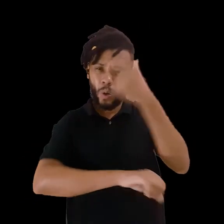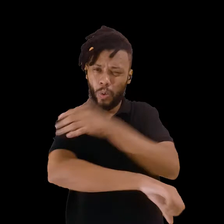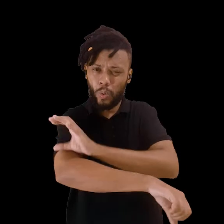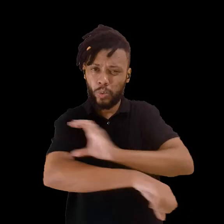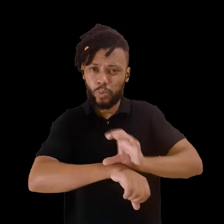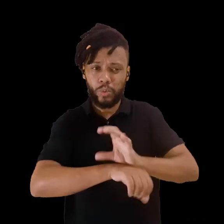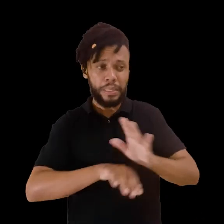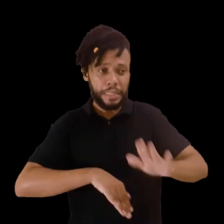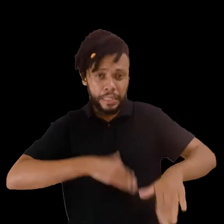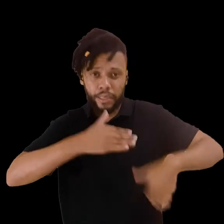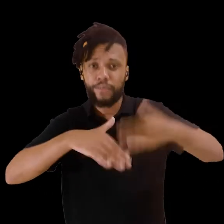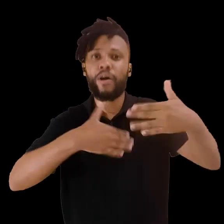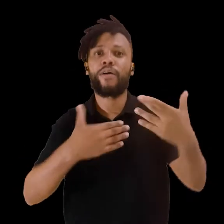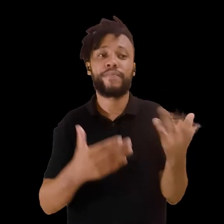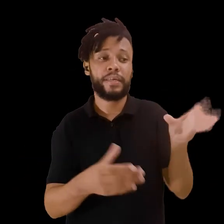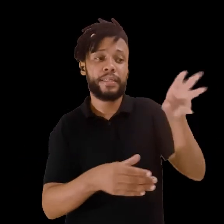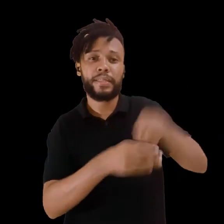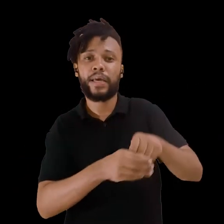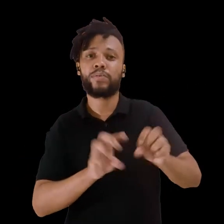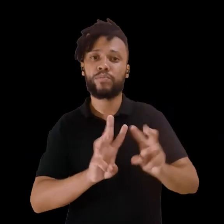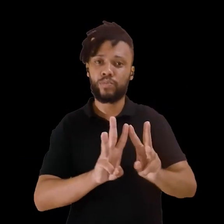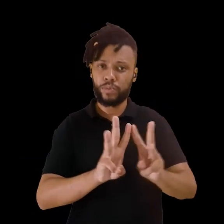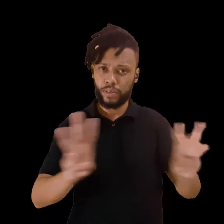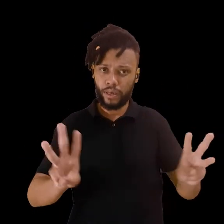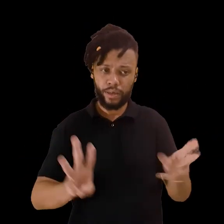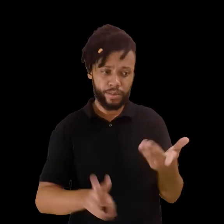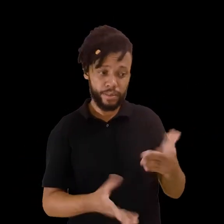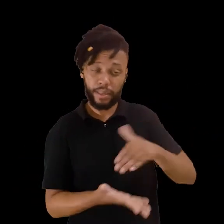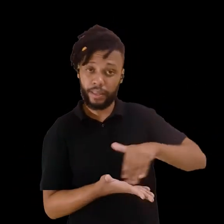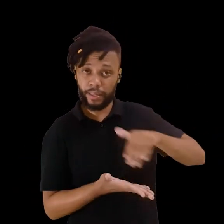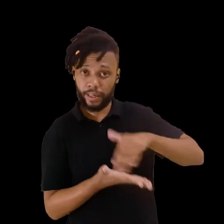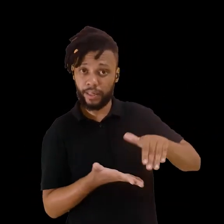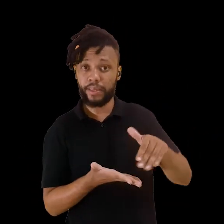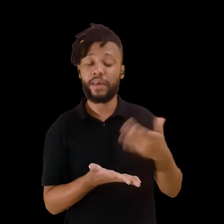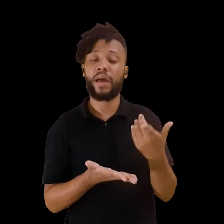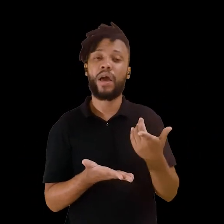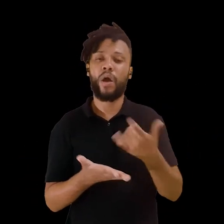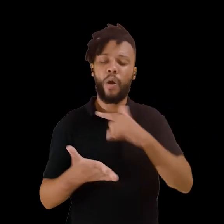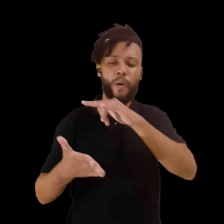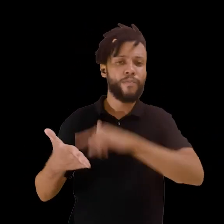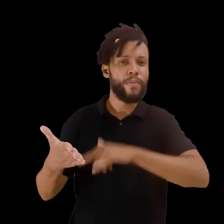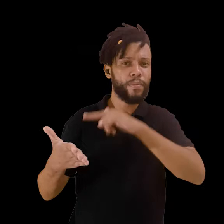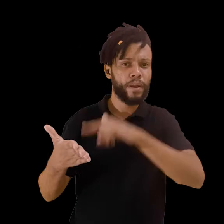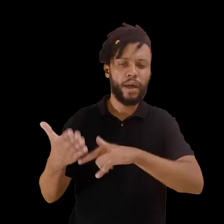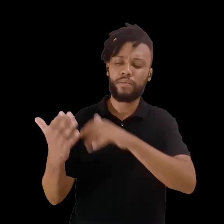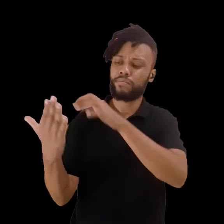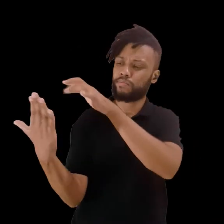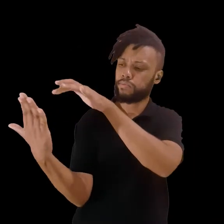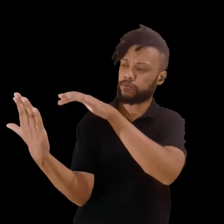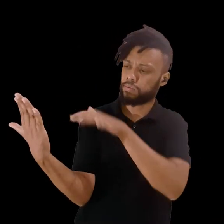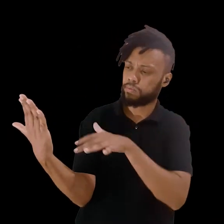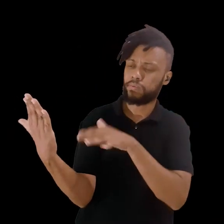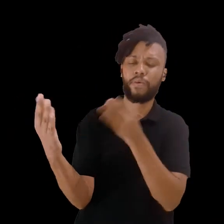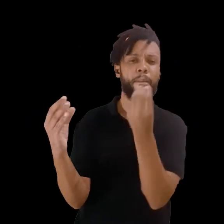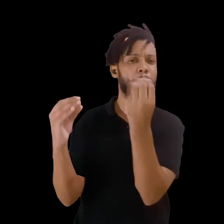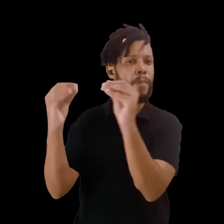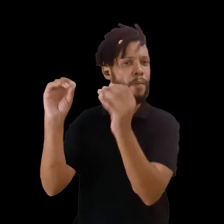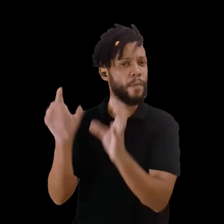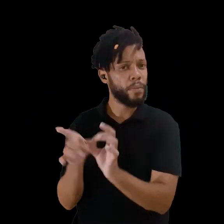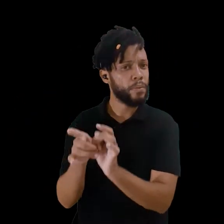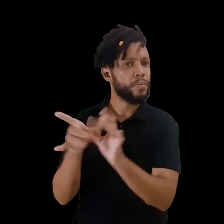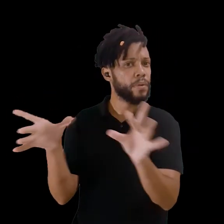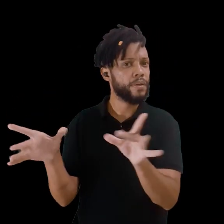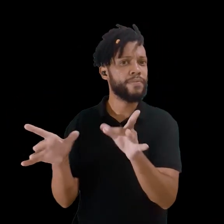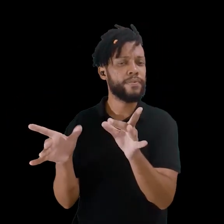no site da Secretaria. O preenchimento do formulário é online e os anexos modelos estão todos disponíveis